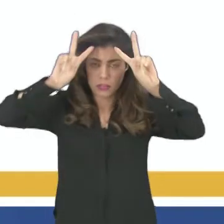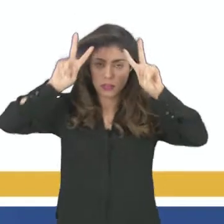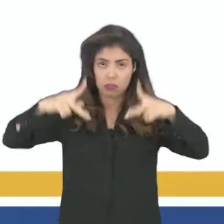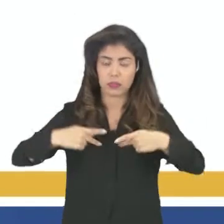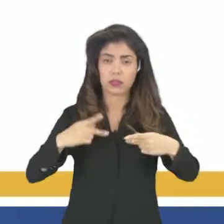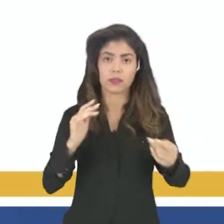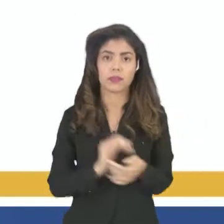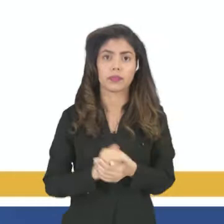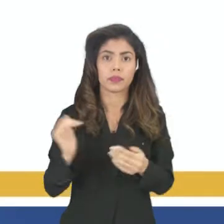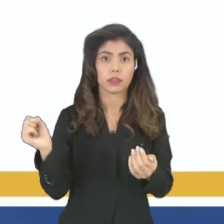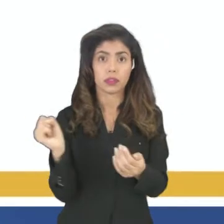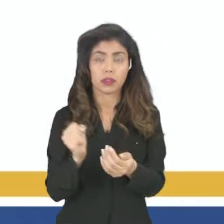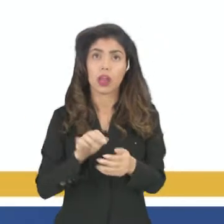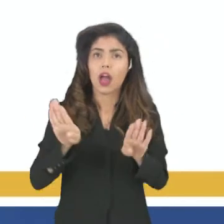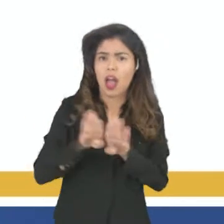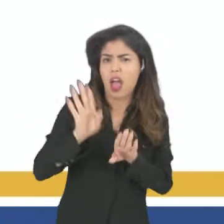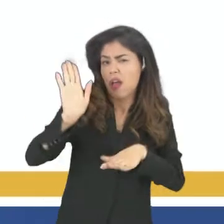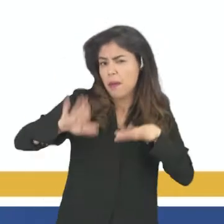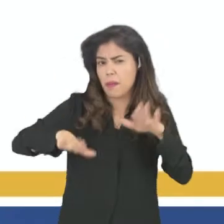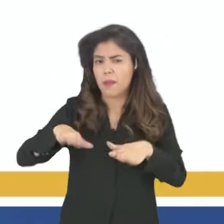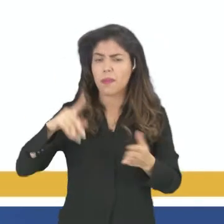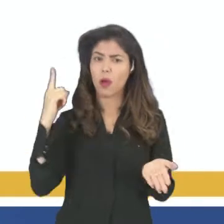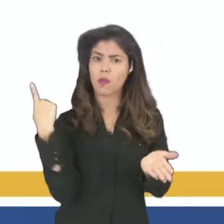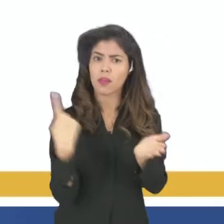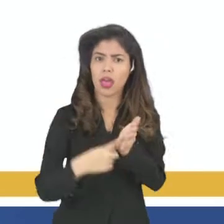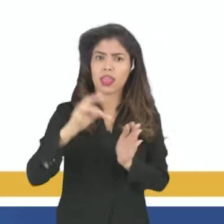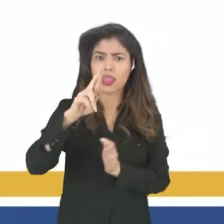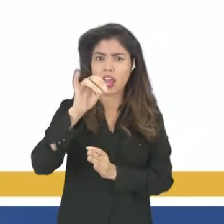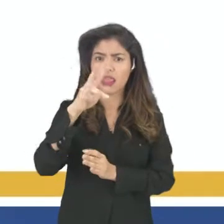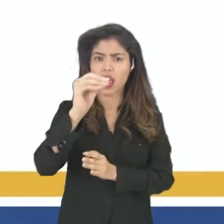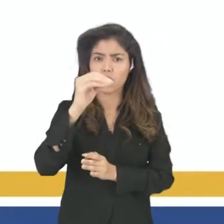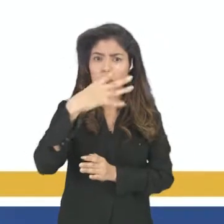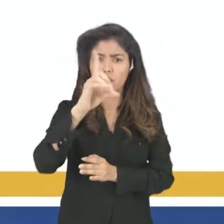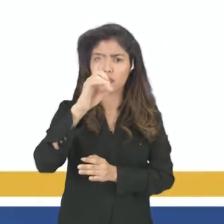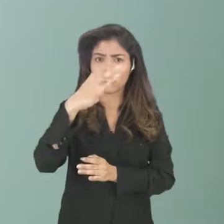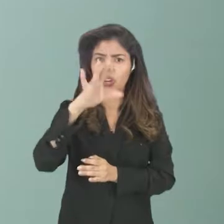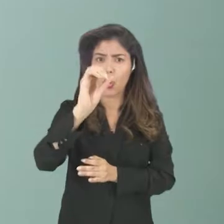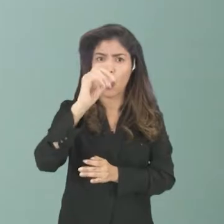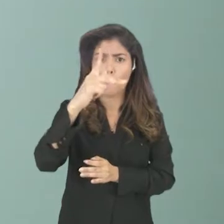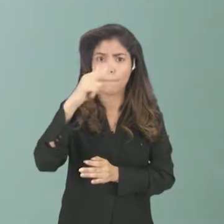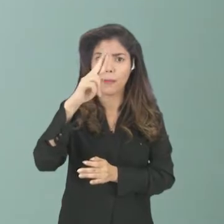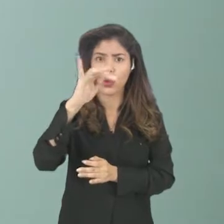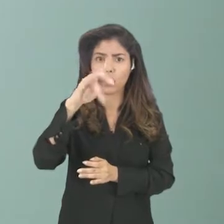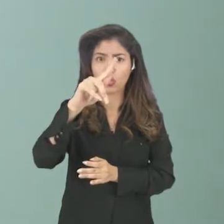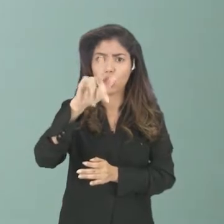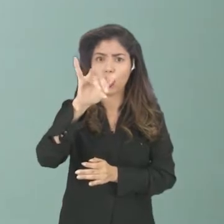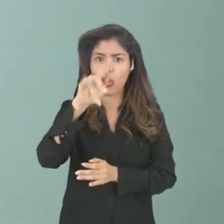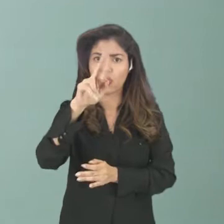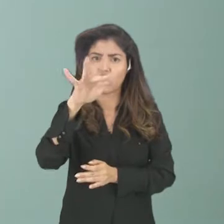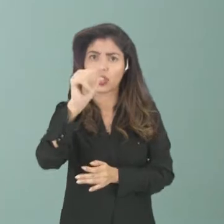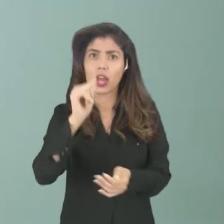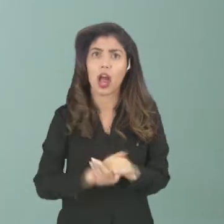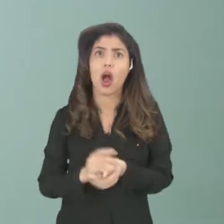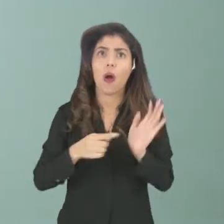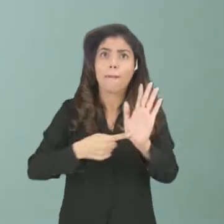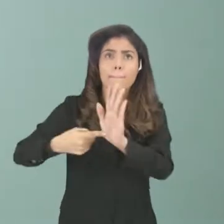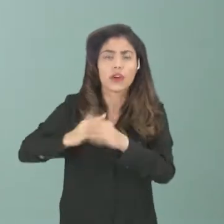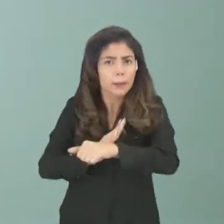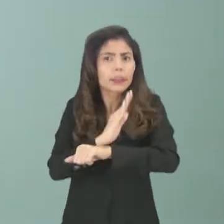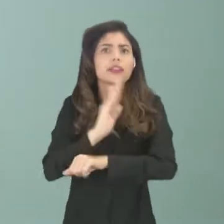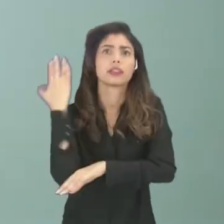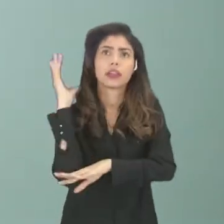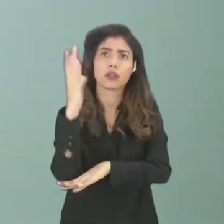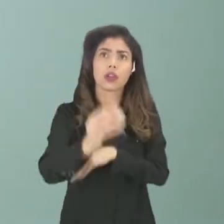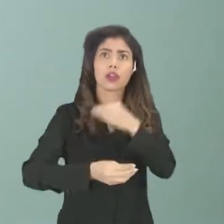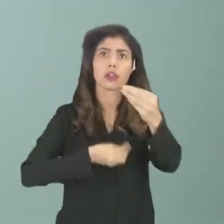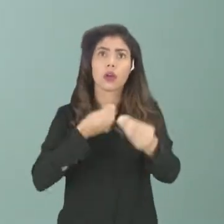Essa é uma obra fundamental, é quase que um tratado de antropologia, onde ele mostra a passagem da natureza e da cultura, e ele